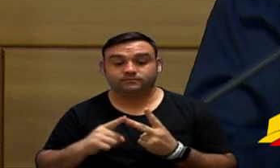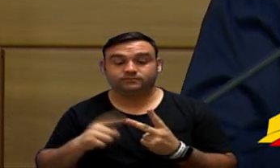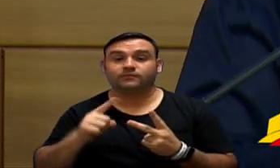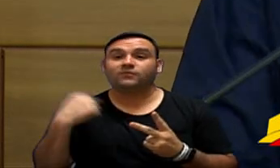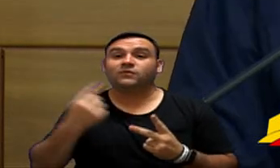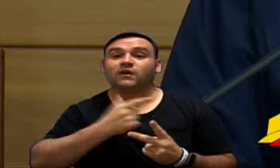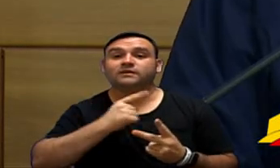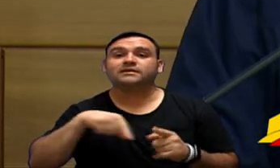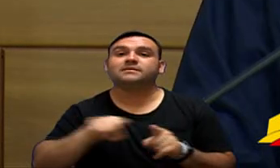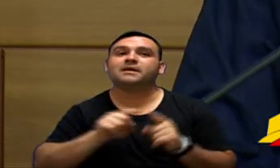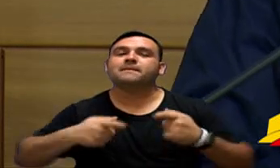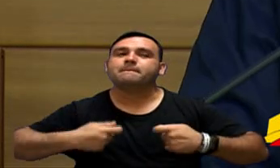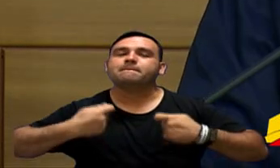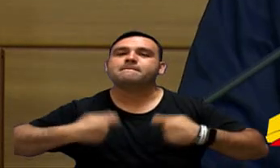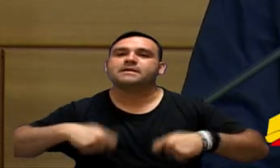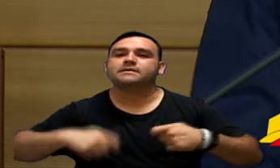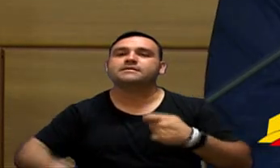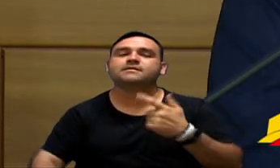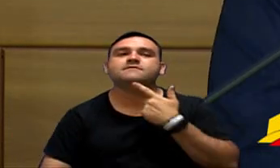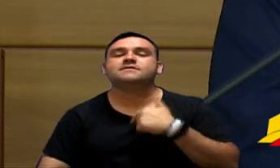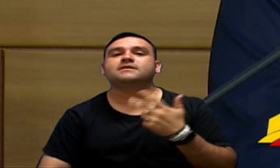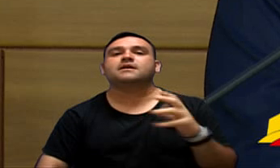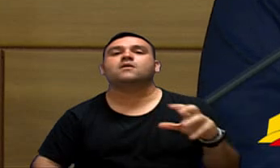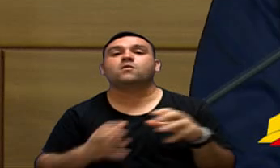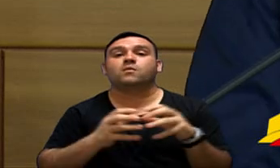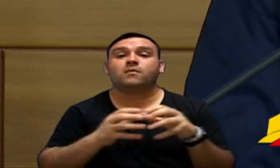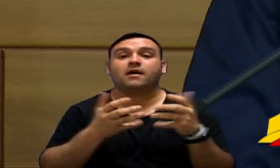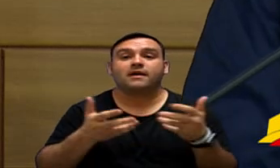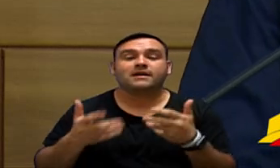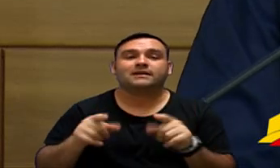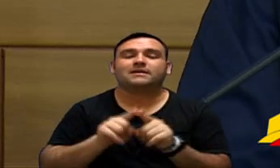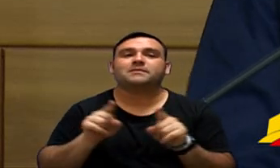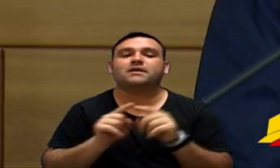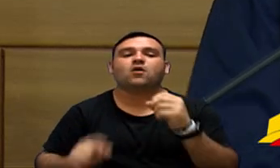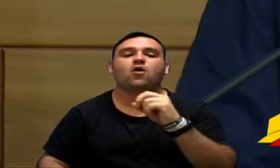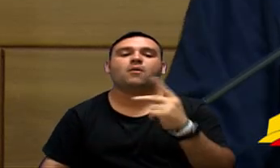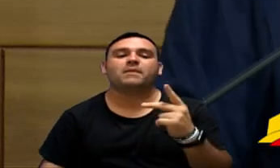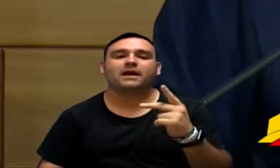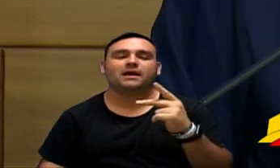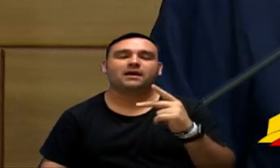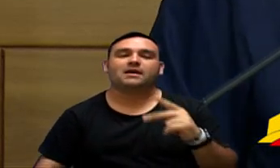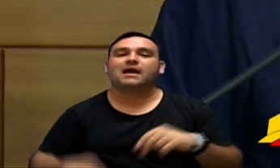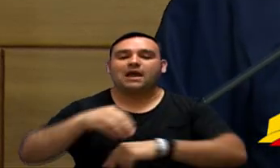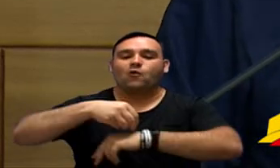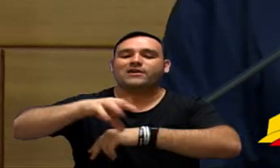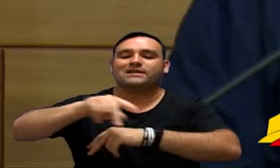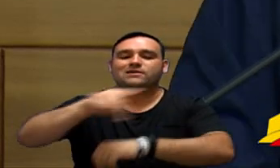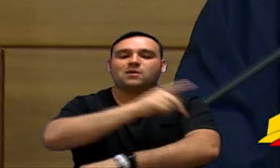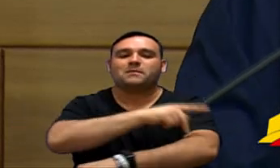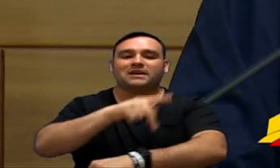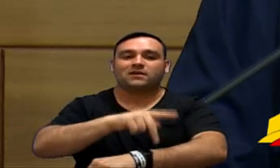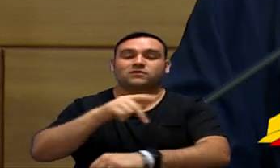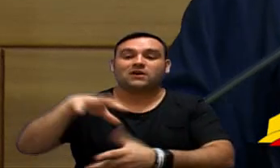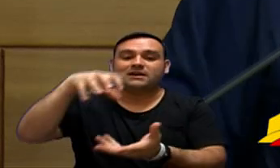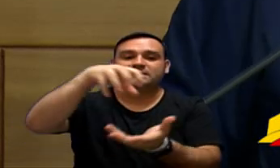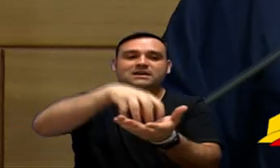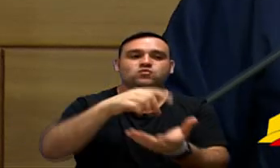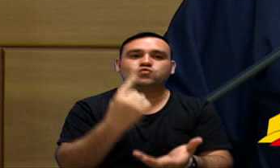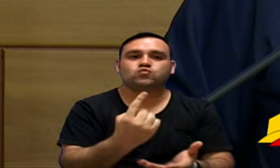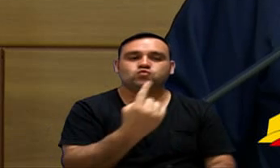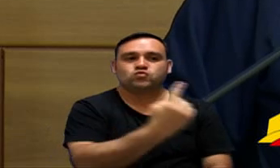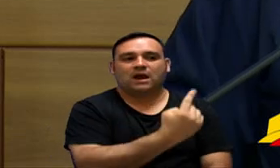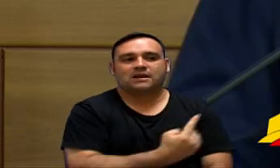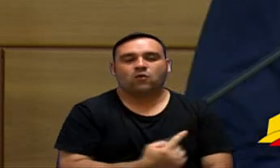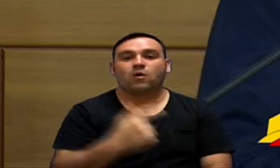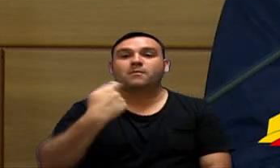nós tínhamos também uma necessidade e um desejo da categoria de que a gente tenha um OP, um orientador pedagógico, por centro de educação